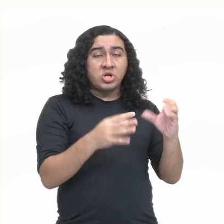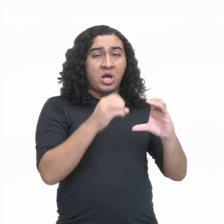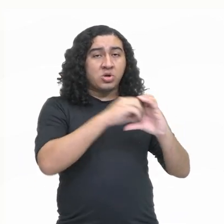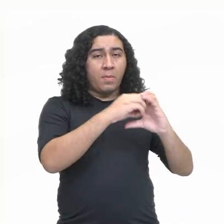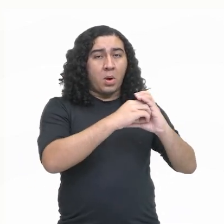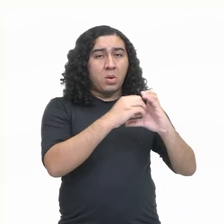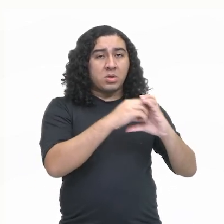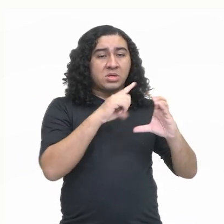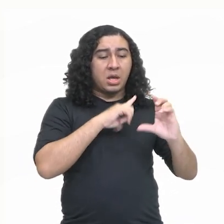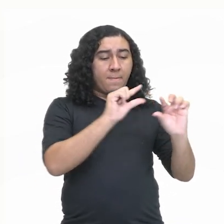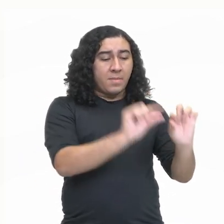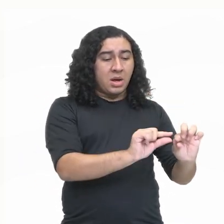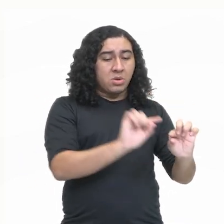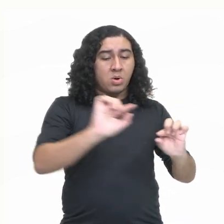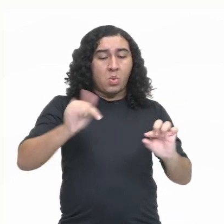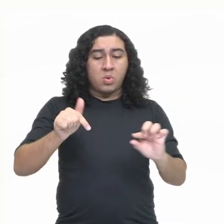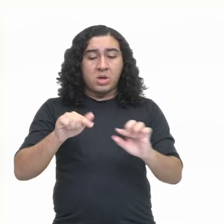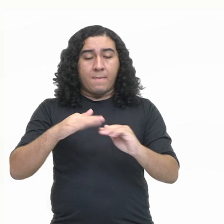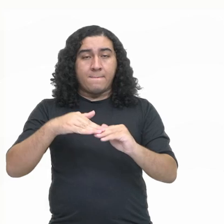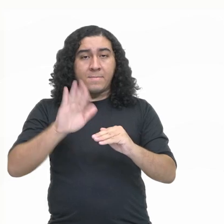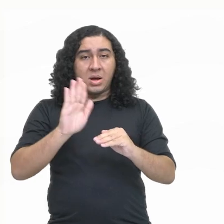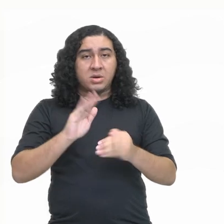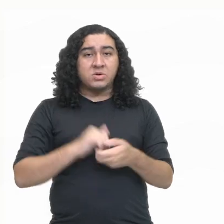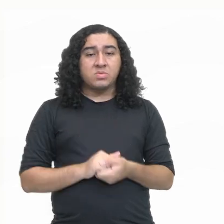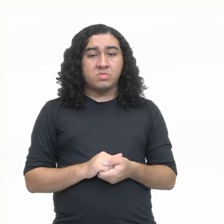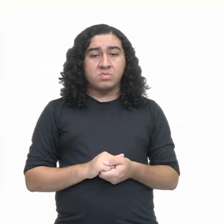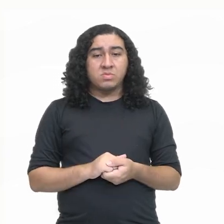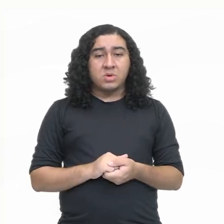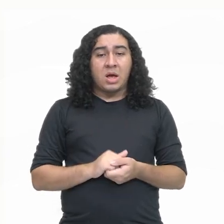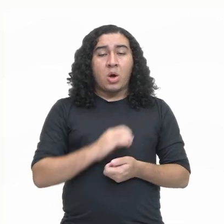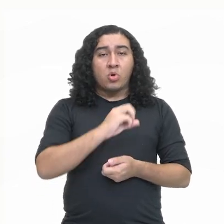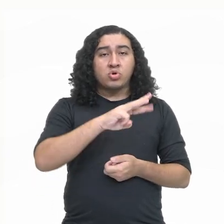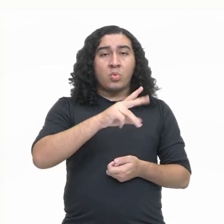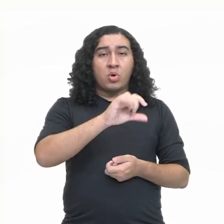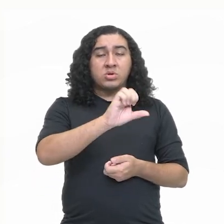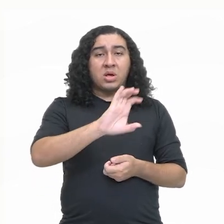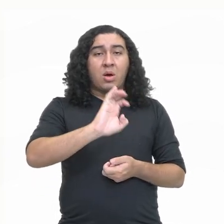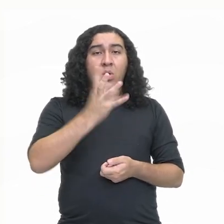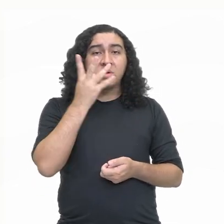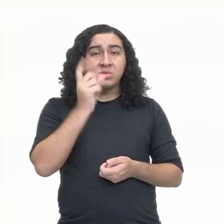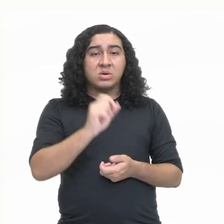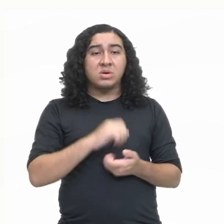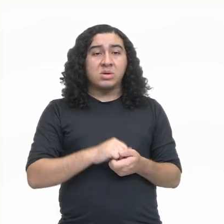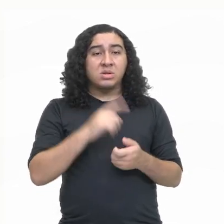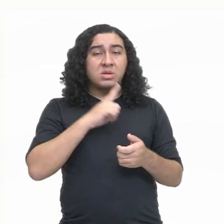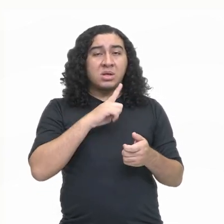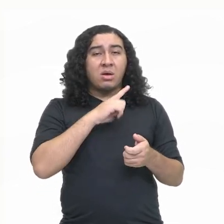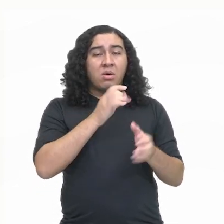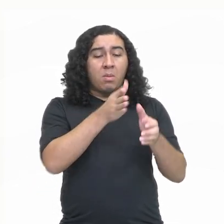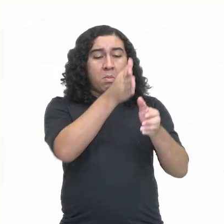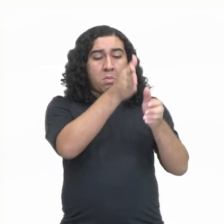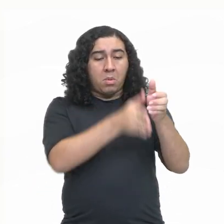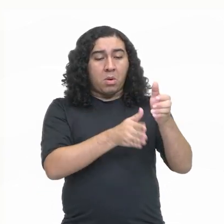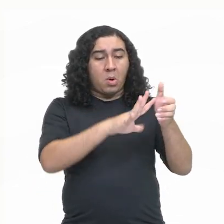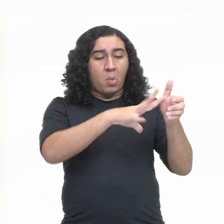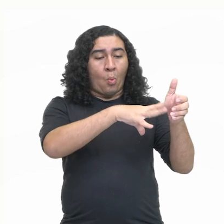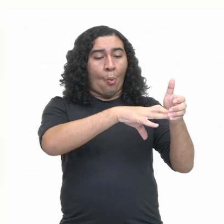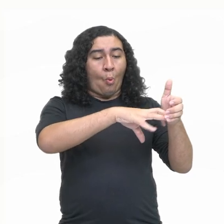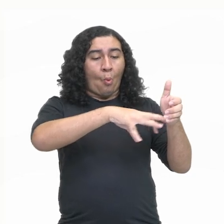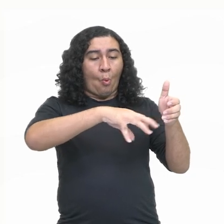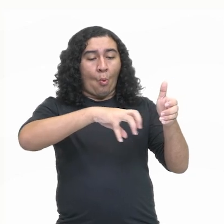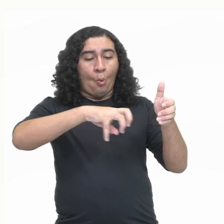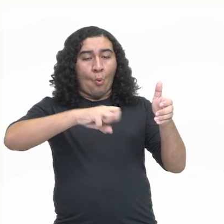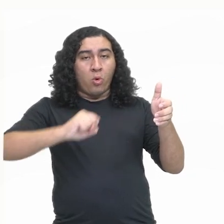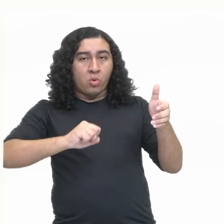aqui eu tenho mais bolinhas. A osmose, ela vai passar do meio menos concentrado para o meio mais